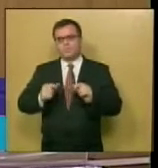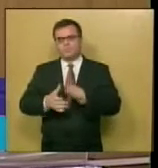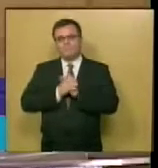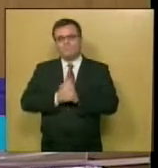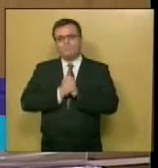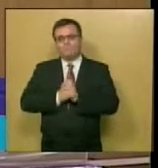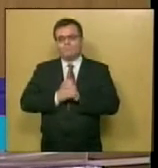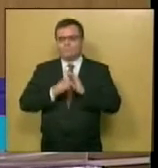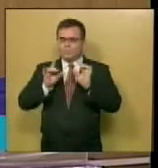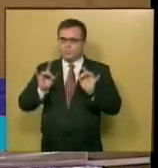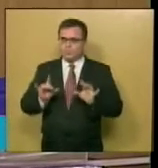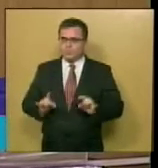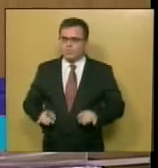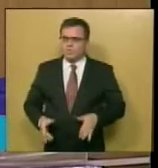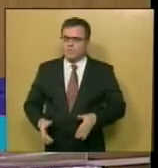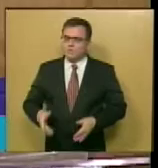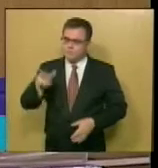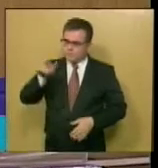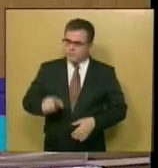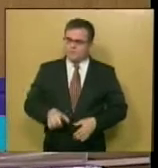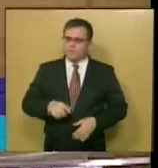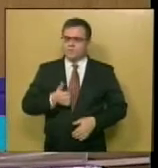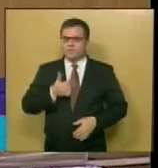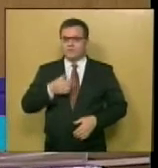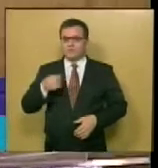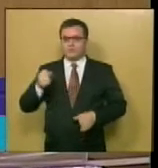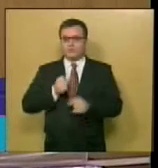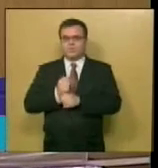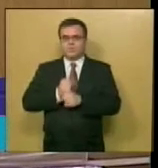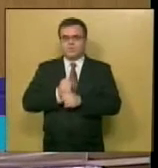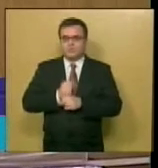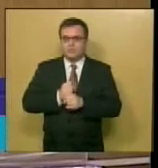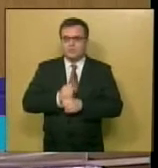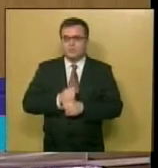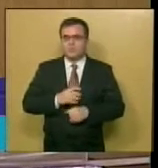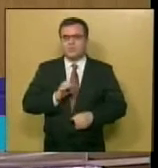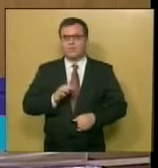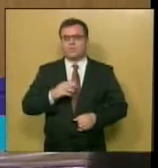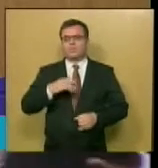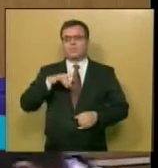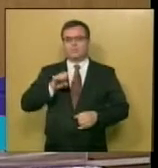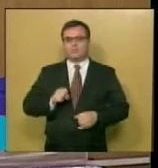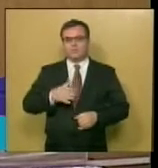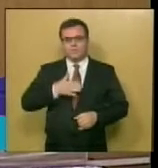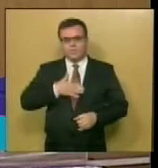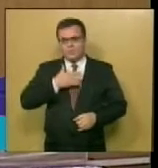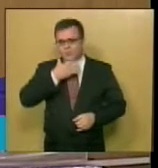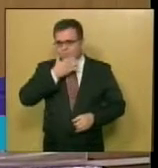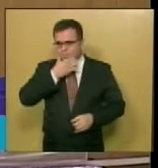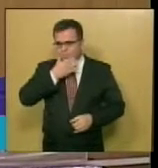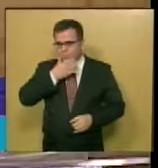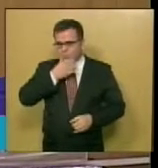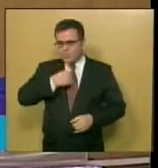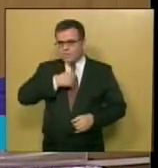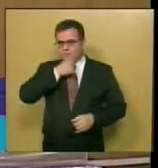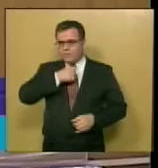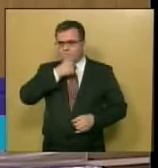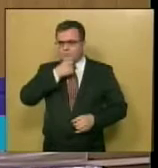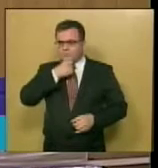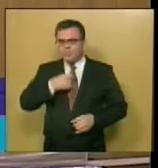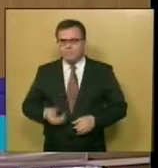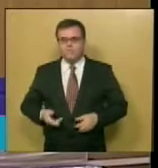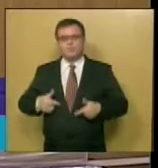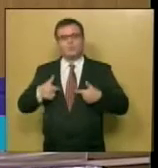solenidade, que presta homenagem pelo centenário de Euclides Paz Mendonça, meu avô, que dedicou sua vida ao trabalho e à